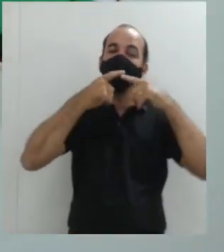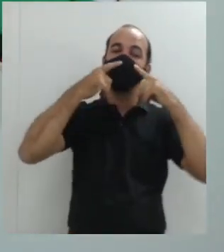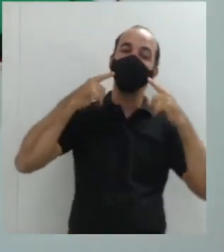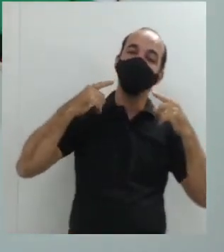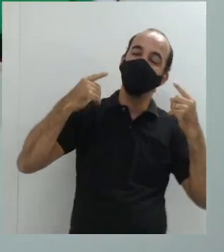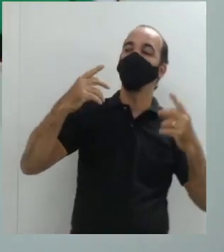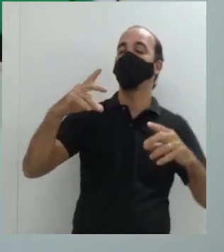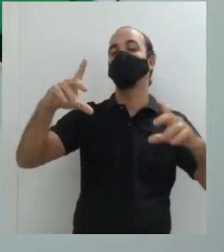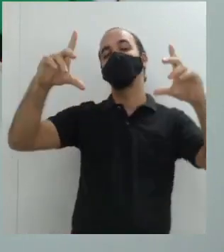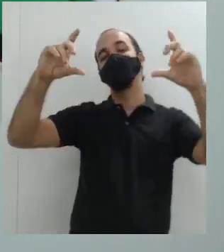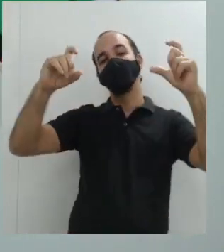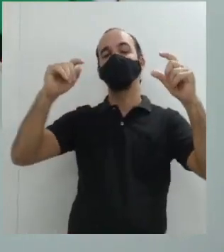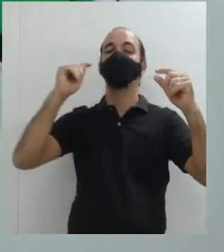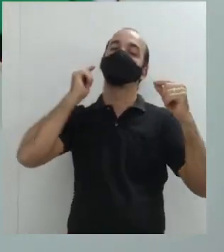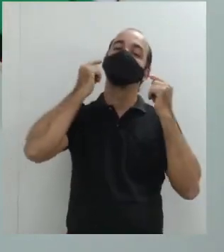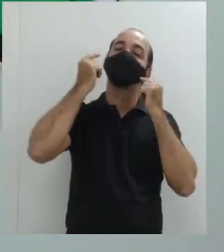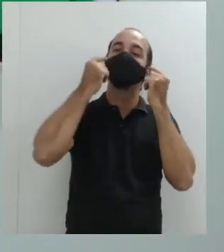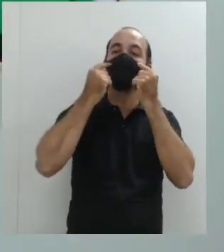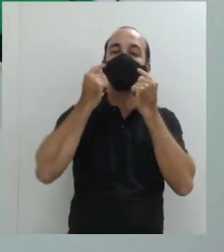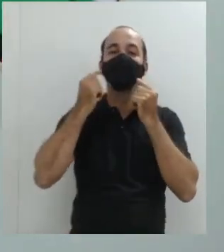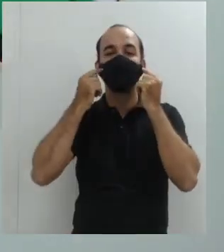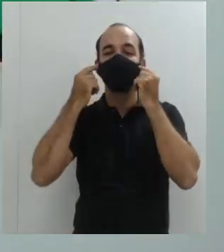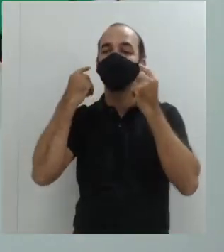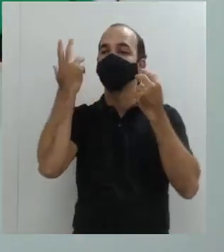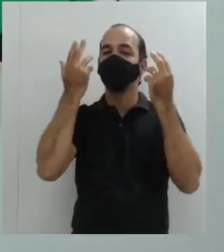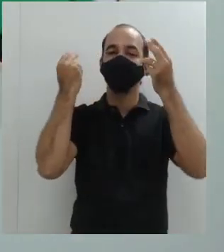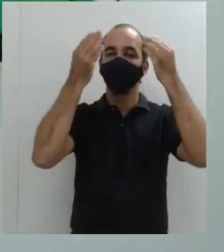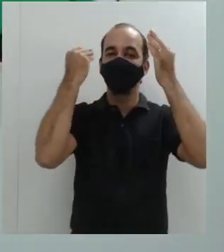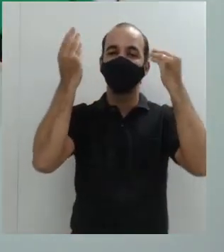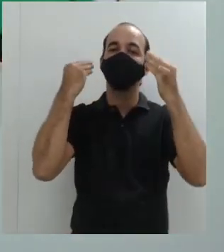manda pra gente. Manda aqui pro meu Instagram,